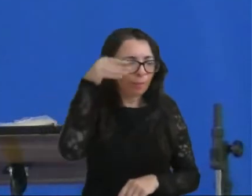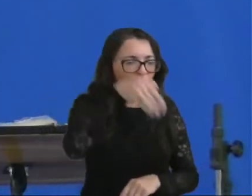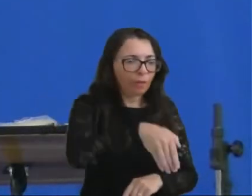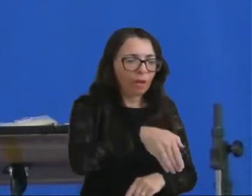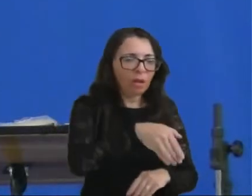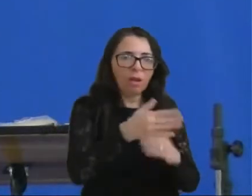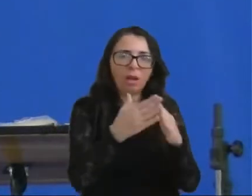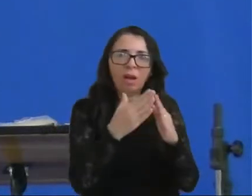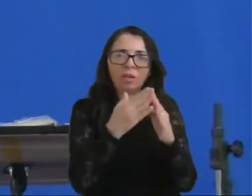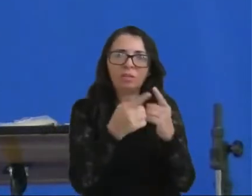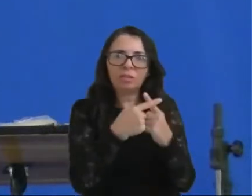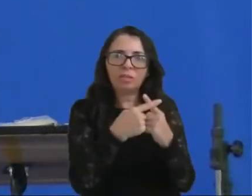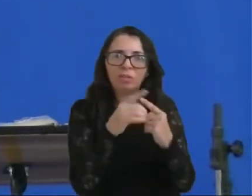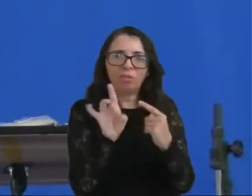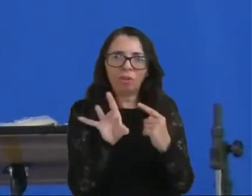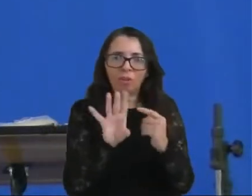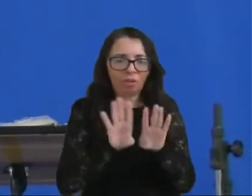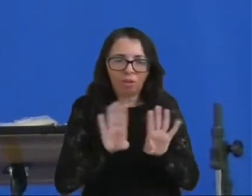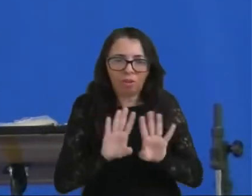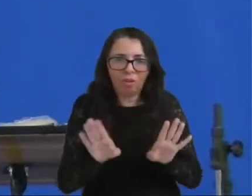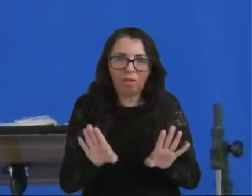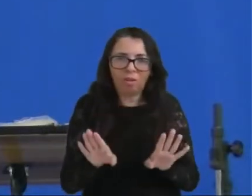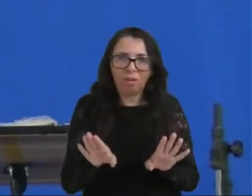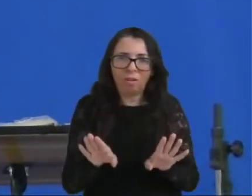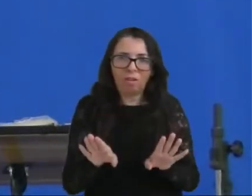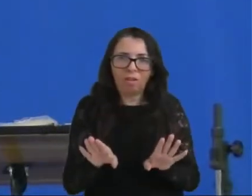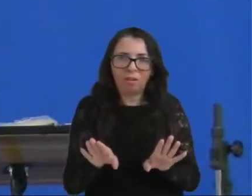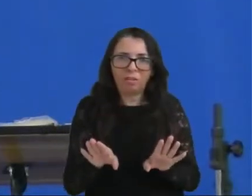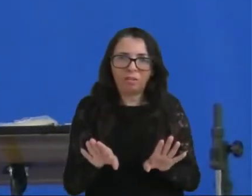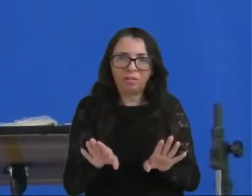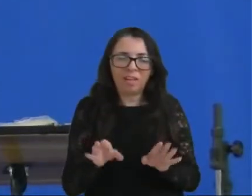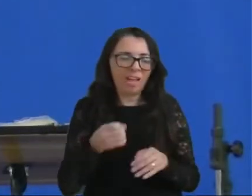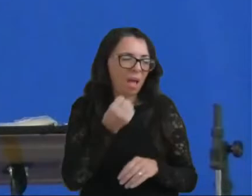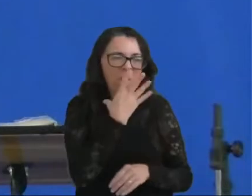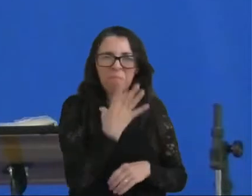Você já viu aquela expressão, tem até uma música que fala perdido na casa do Pai?